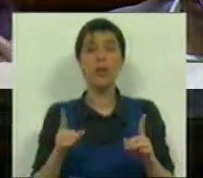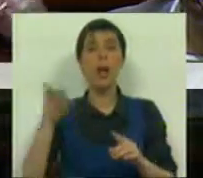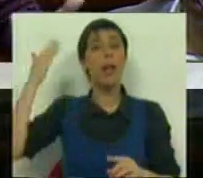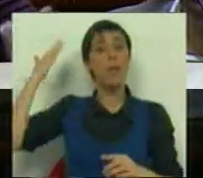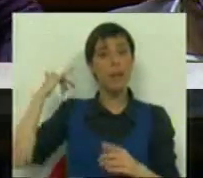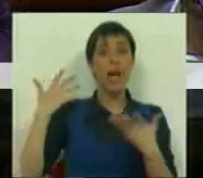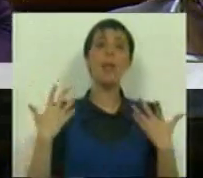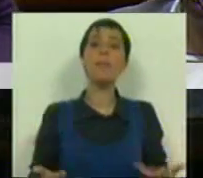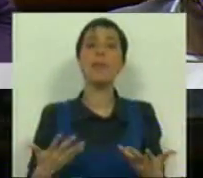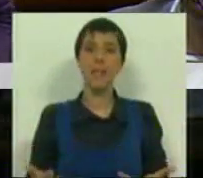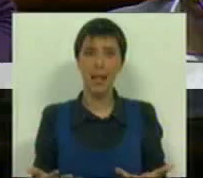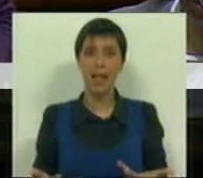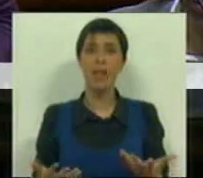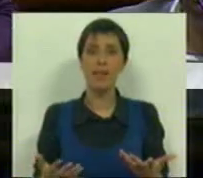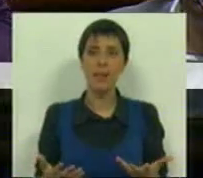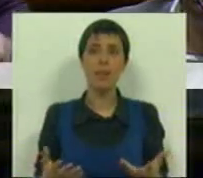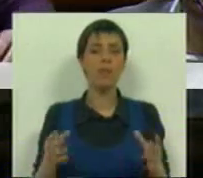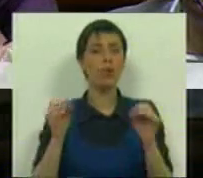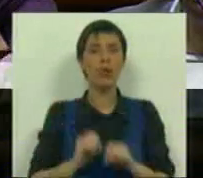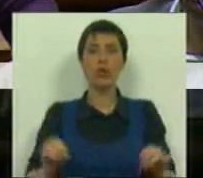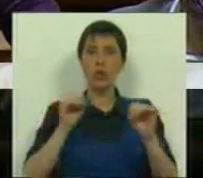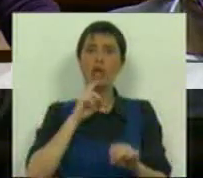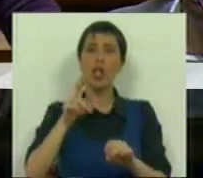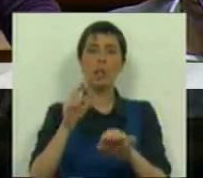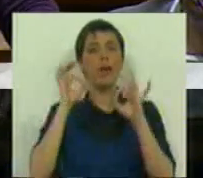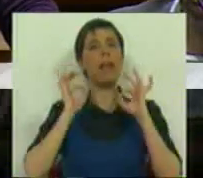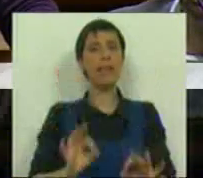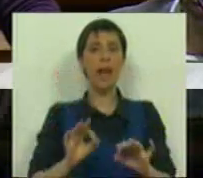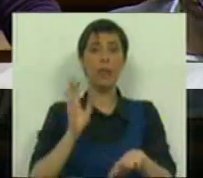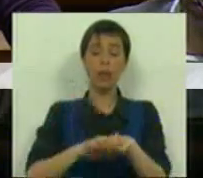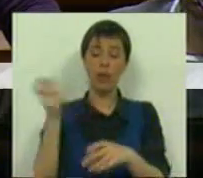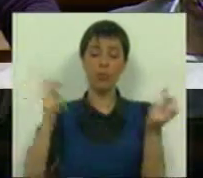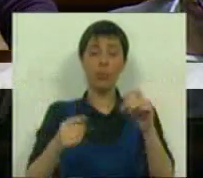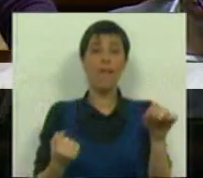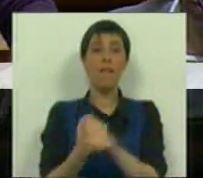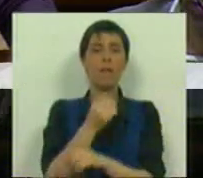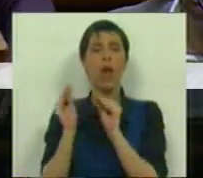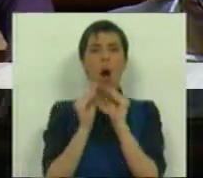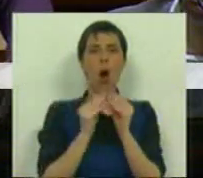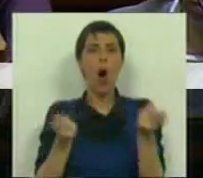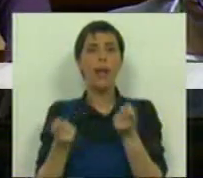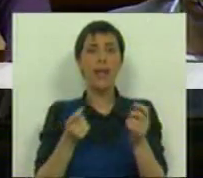no passado nem no presente tem havido resposta à altura para estes fenómenos de violência organizada.